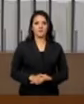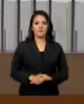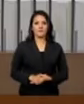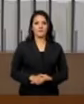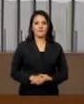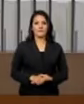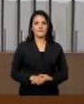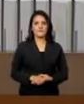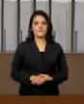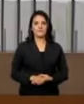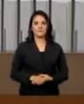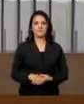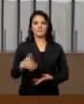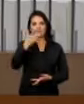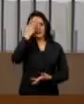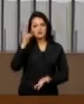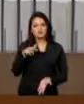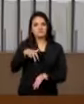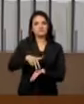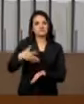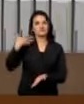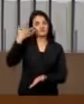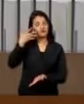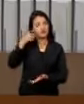Cada amici curiae terá